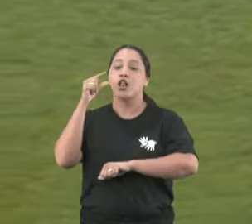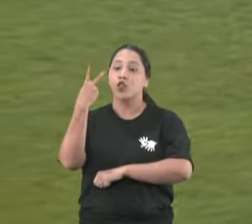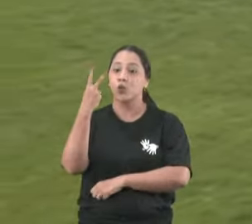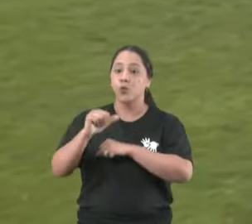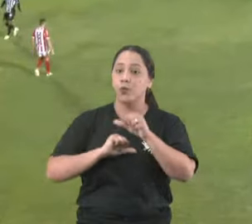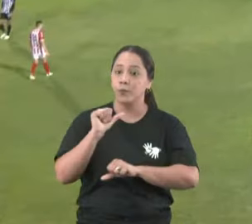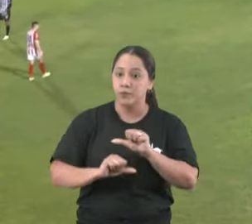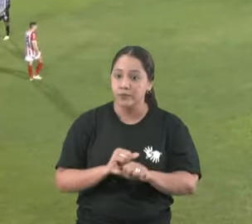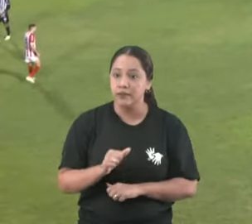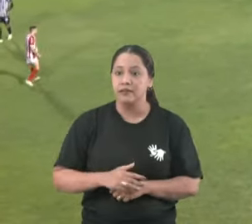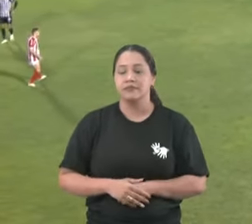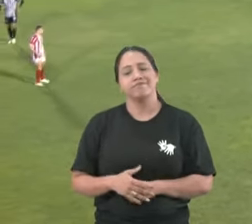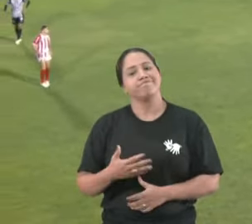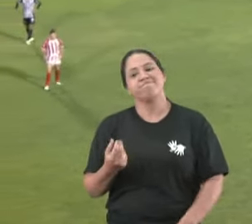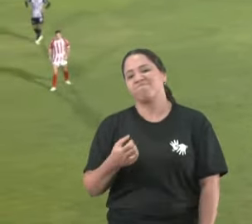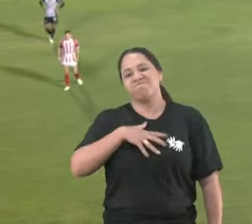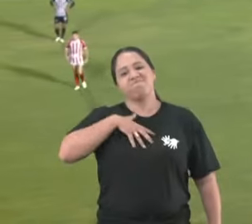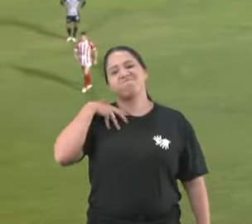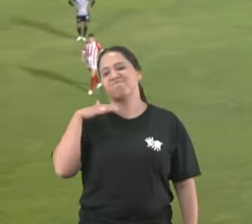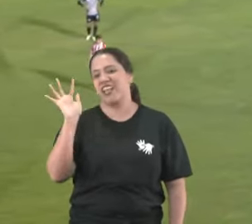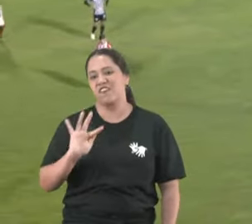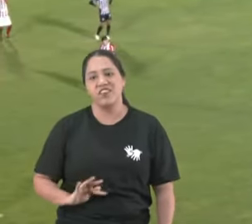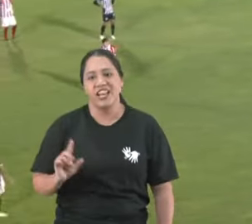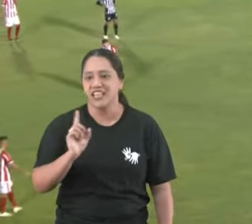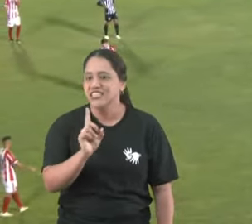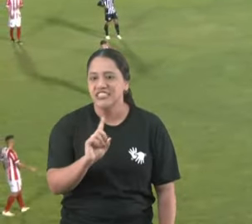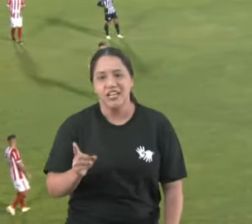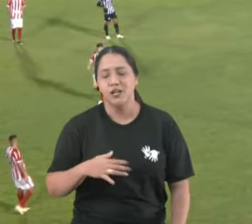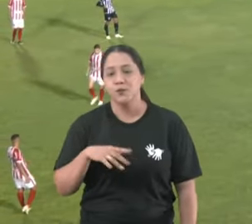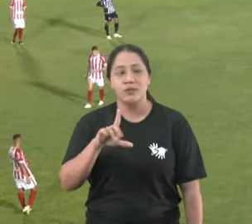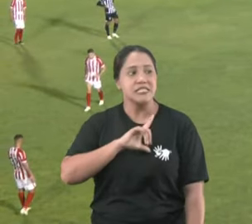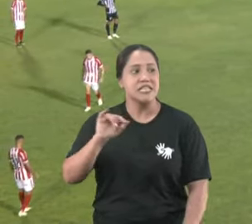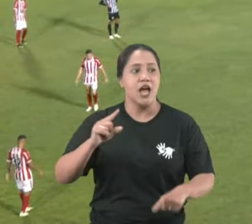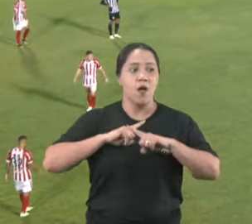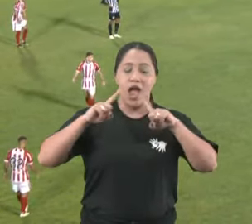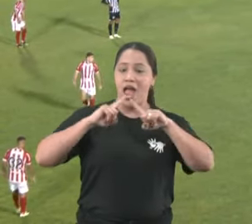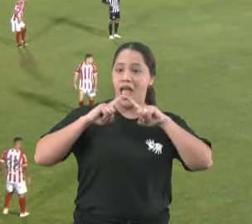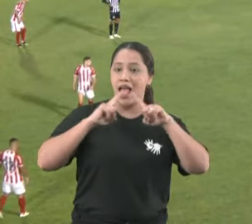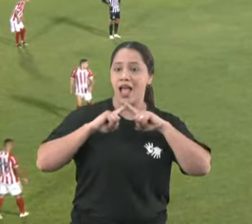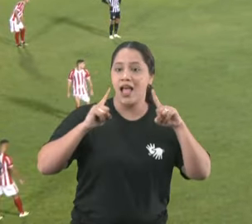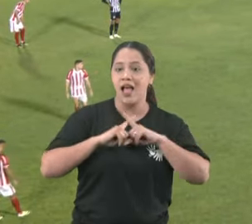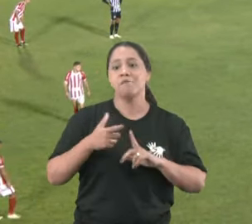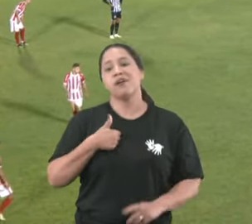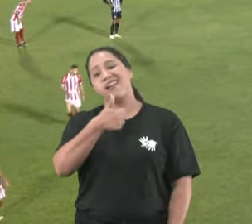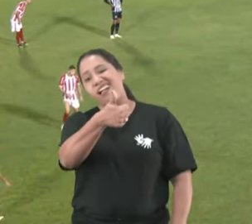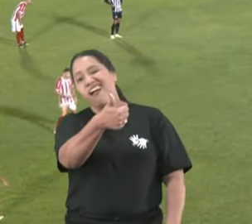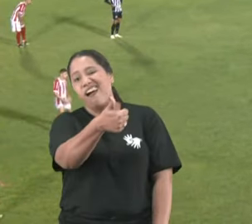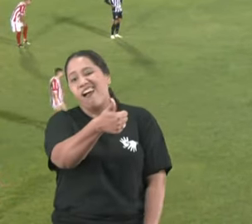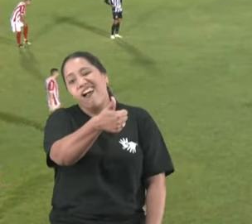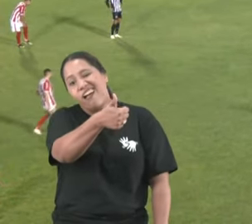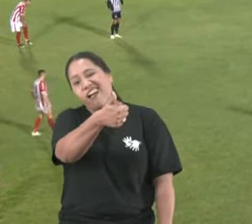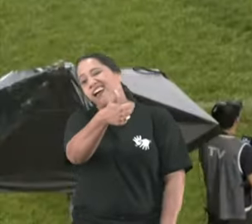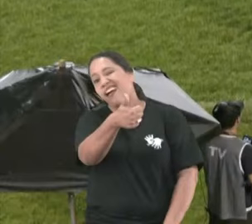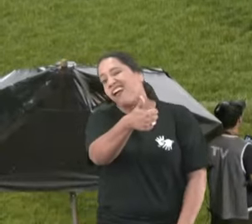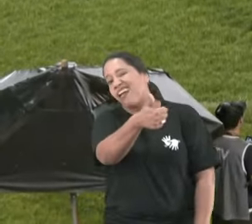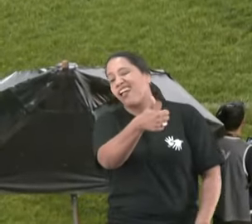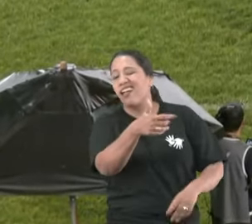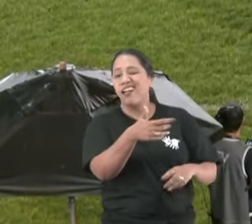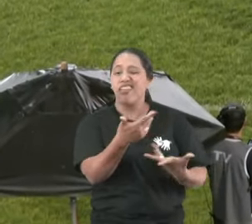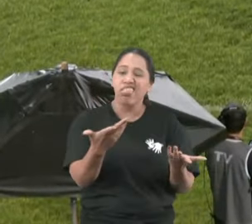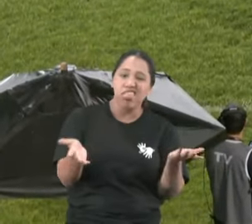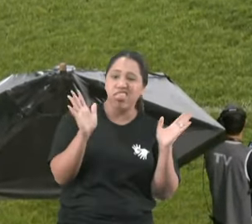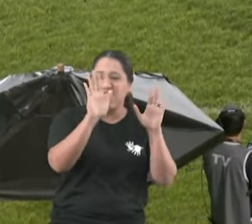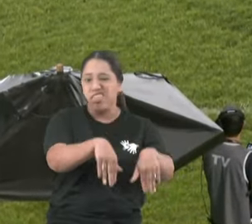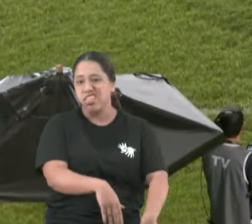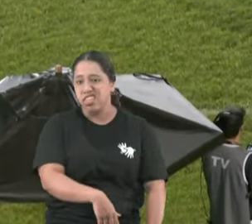Paulo Lira. Não está muito satisfeito não, Didira, viu? Saiu reclamando aqui, deu um legalzinho assim, mas foi bem